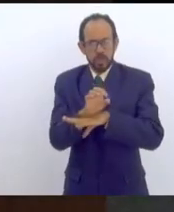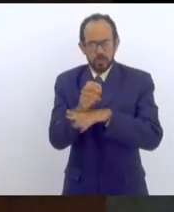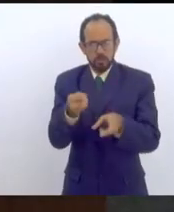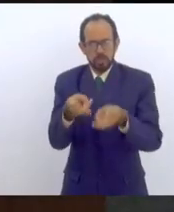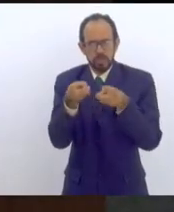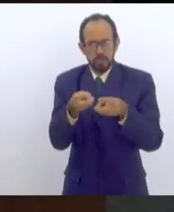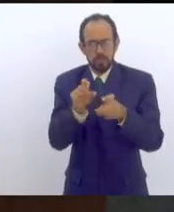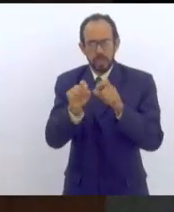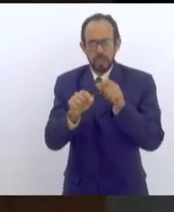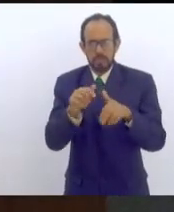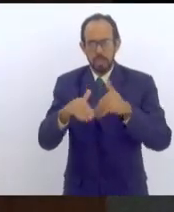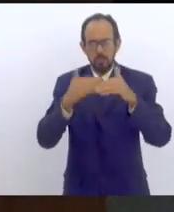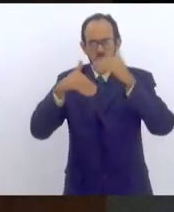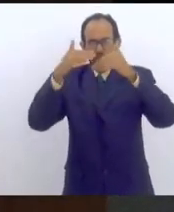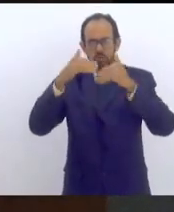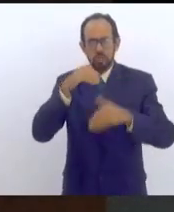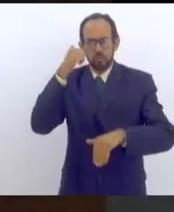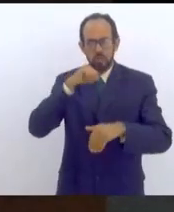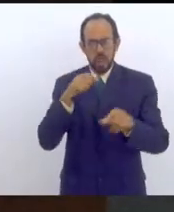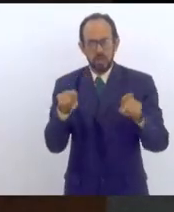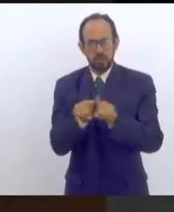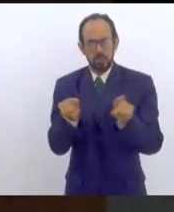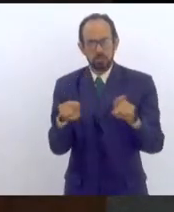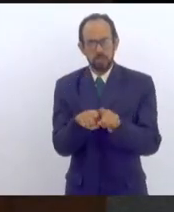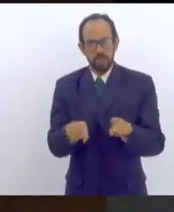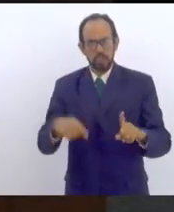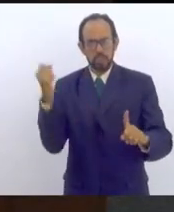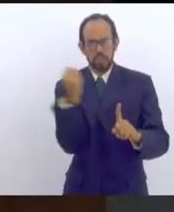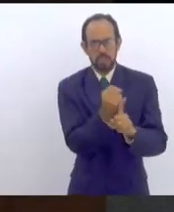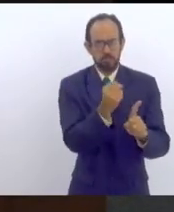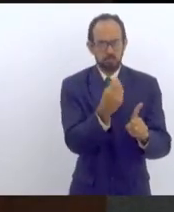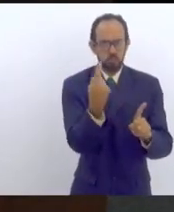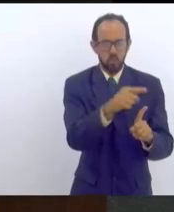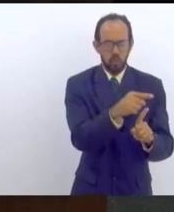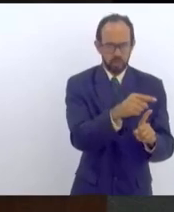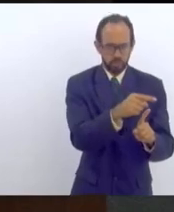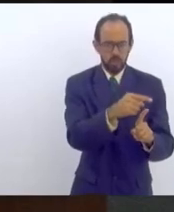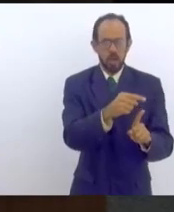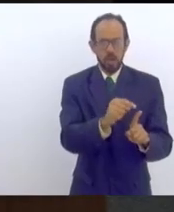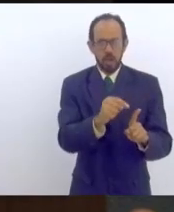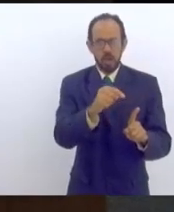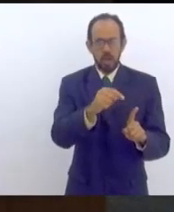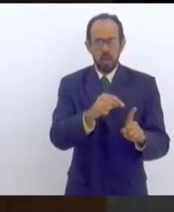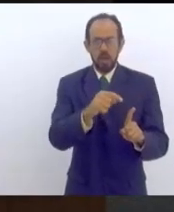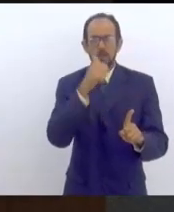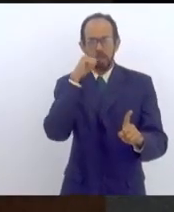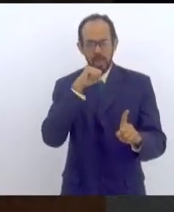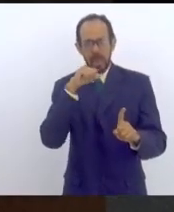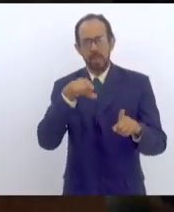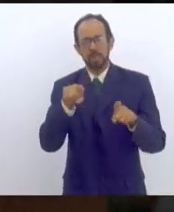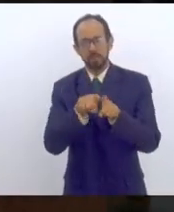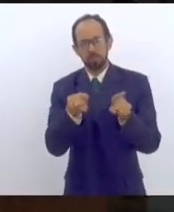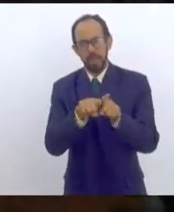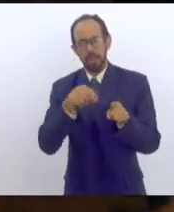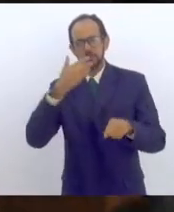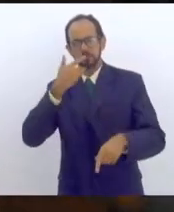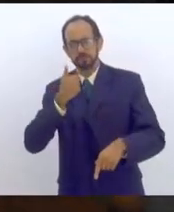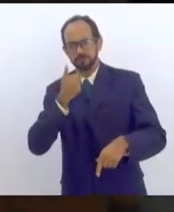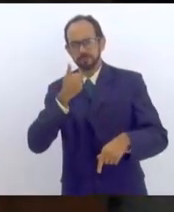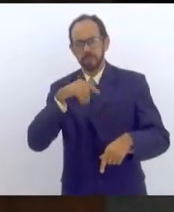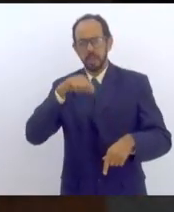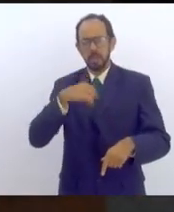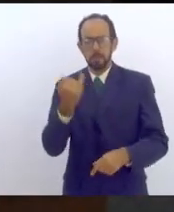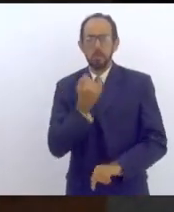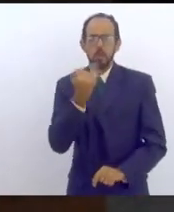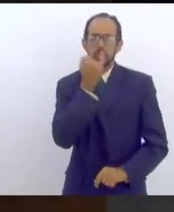na questão da mulher, na questão de crimes como feminicídio, de pedofilia, é fundamental para que a gente esteja à frente de